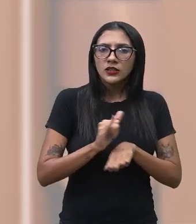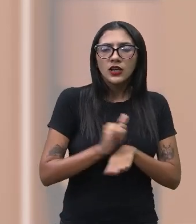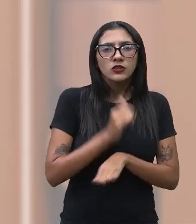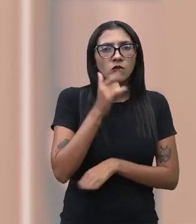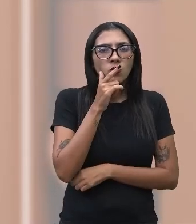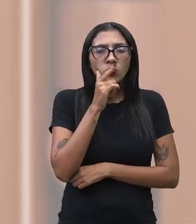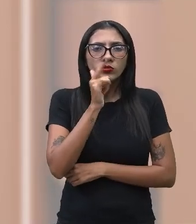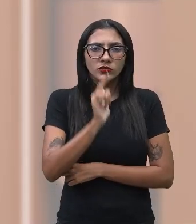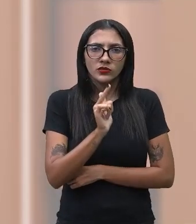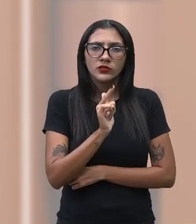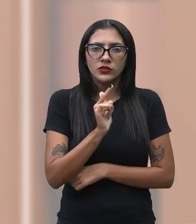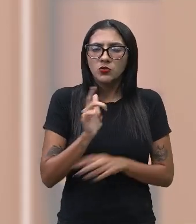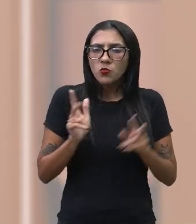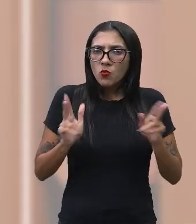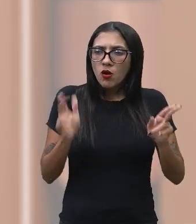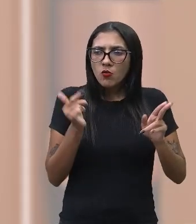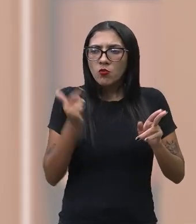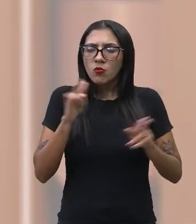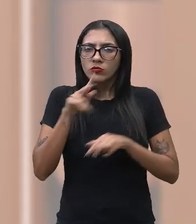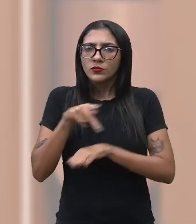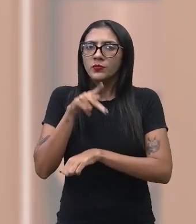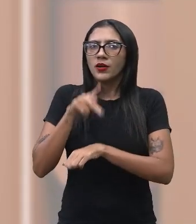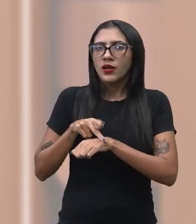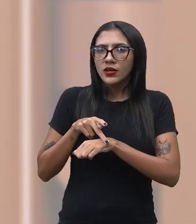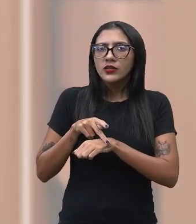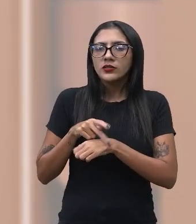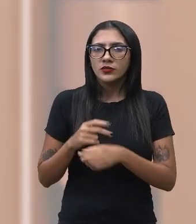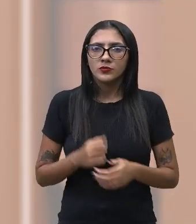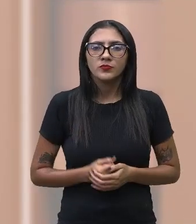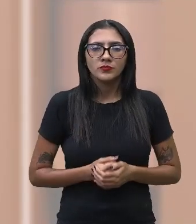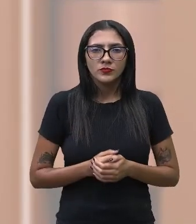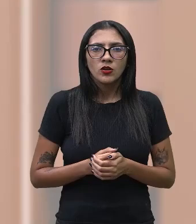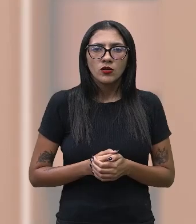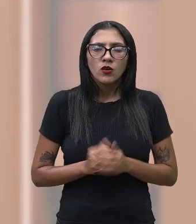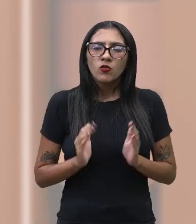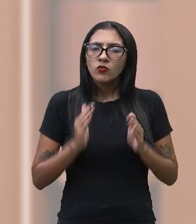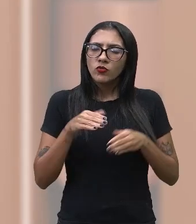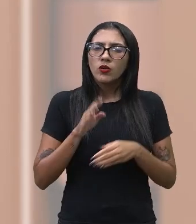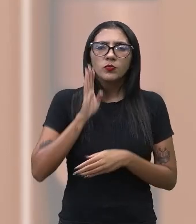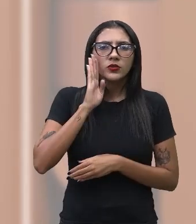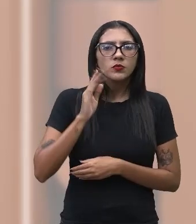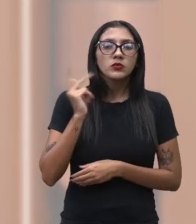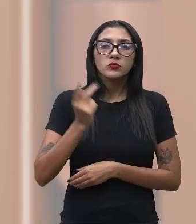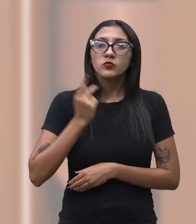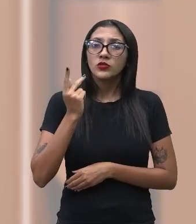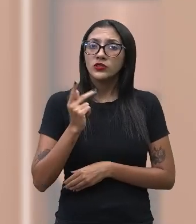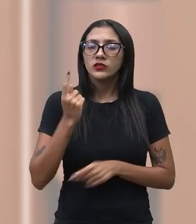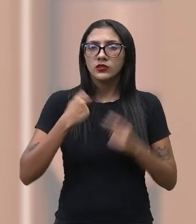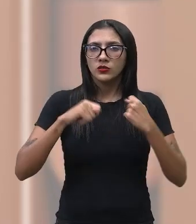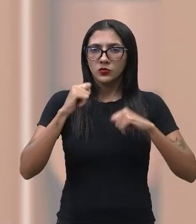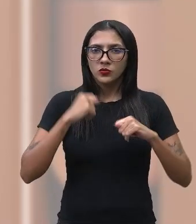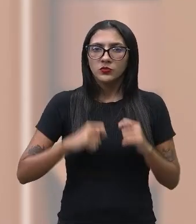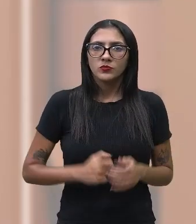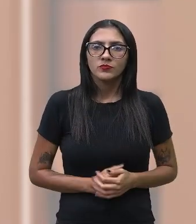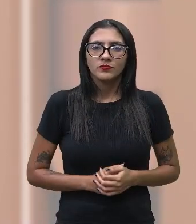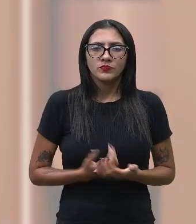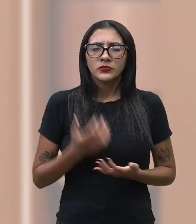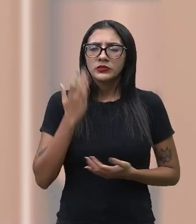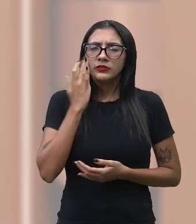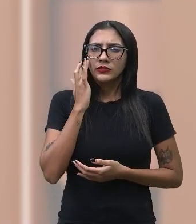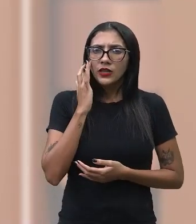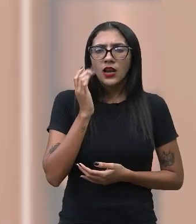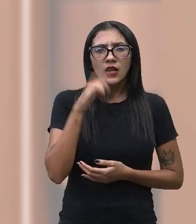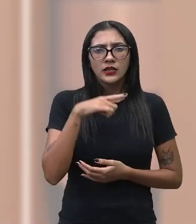desenvolvimento sustentável durante as suas políticas de crescimento econômico, né? Será que eles estavam conseguindo